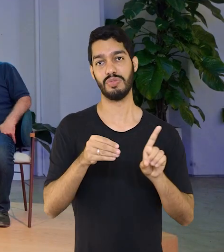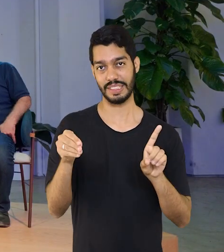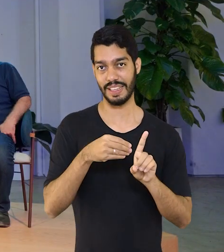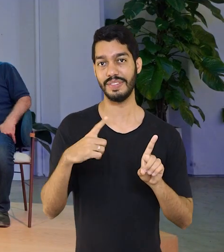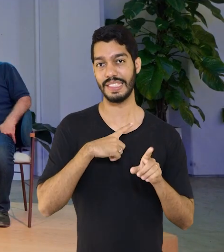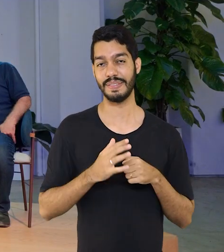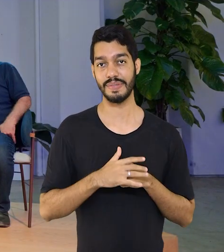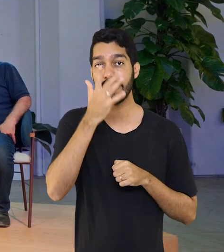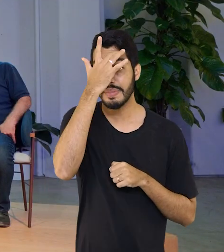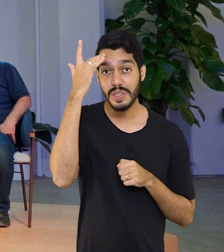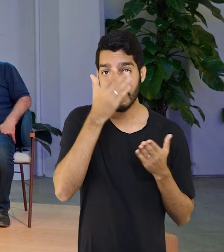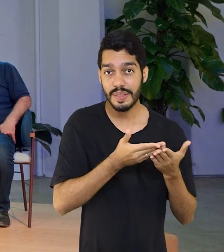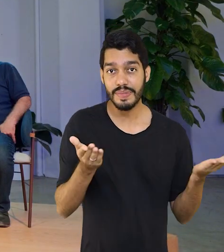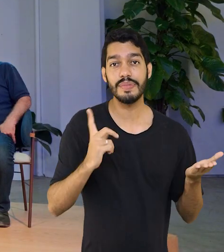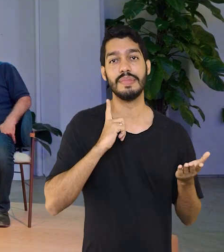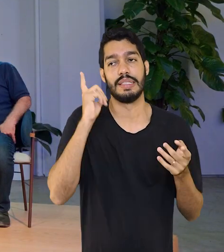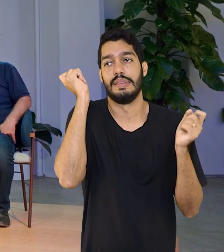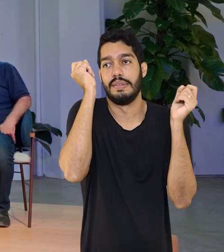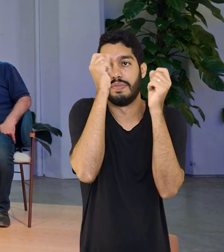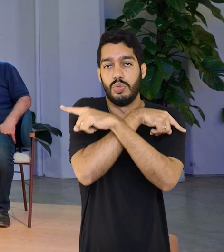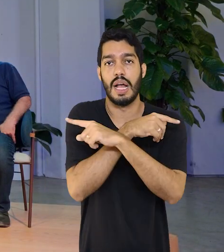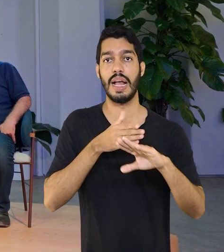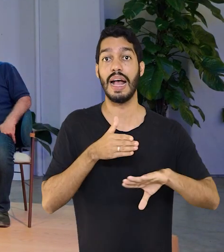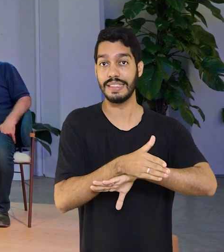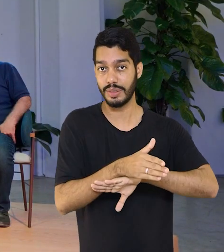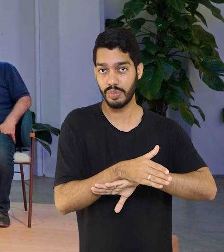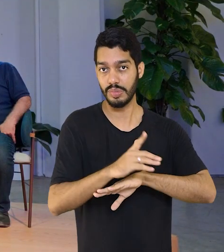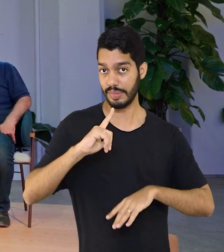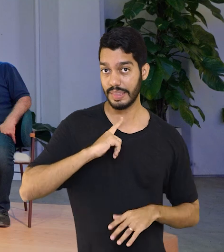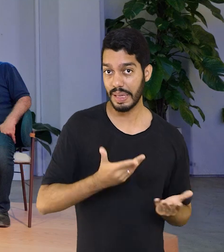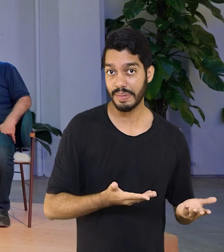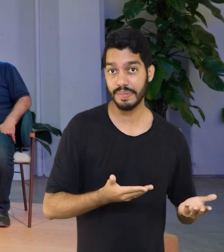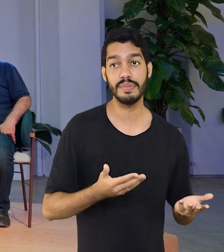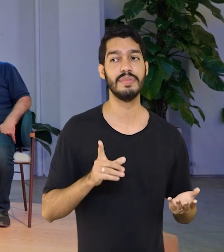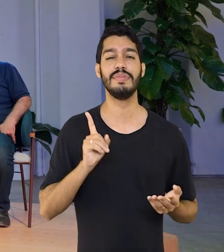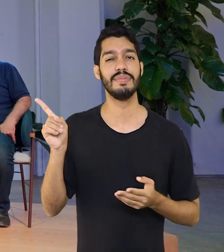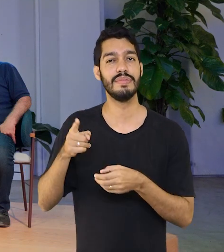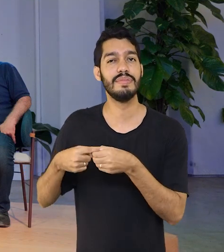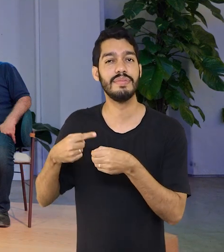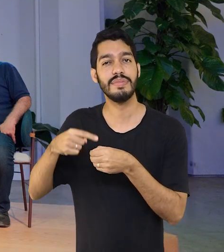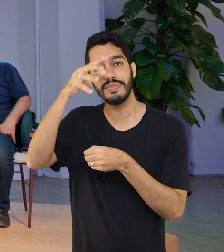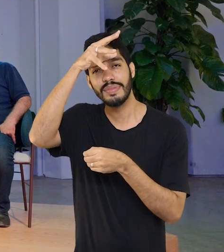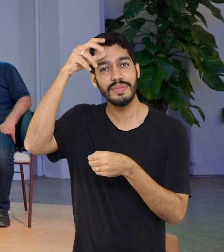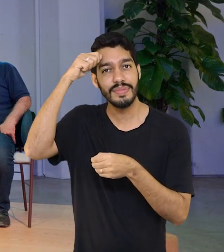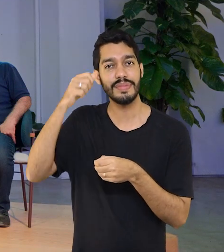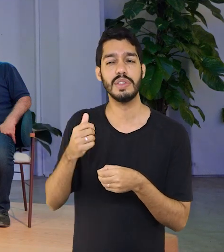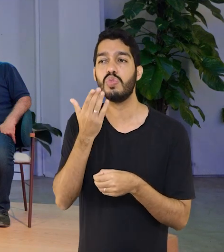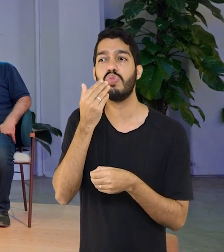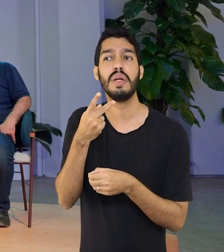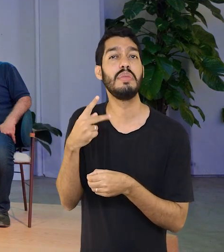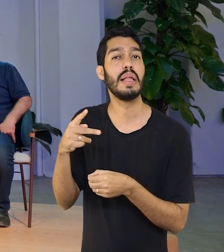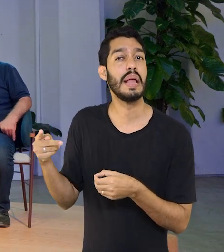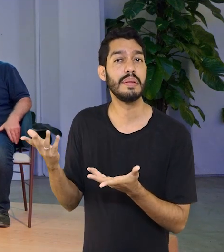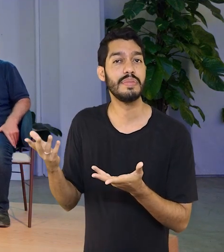são mais vulneráveis. Então, o pessoal que está lá, que tem dificuldade de acesso, você vê lá no interior do